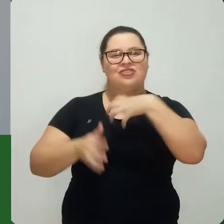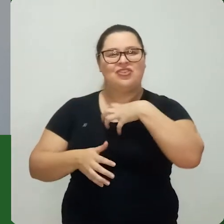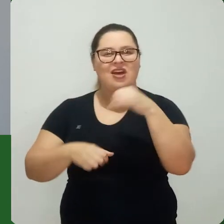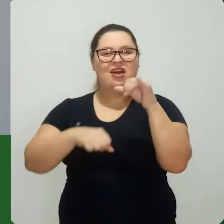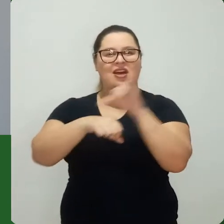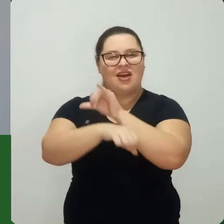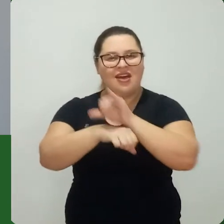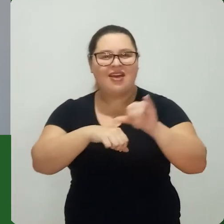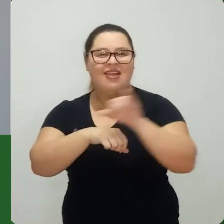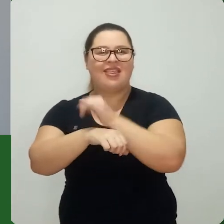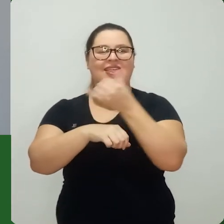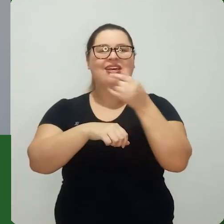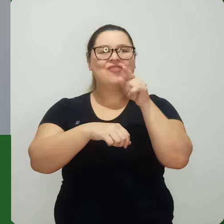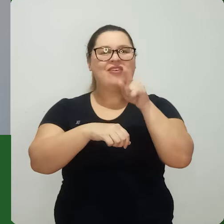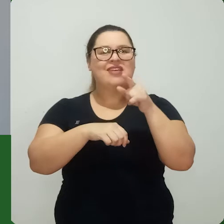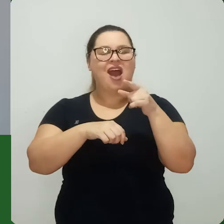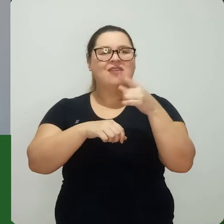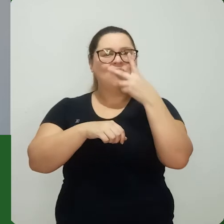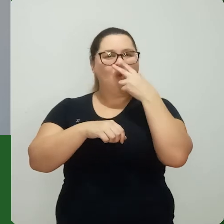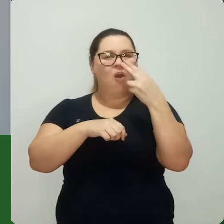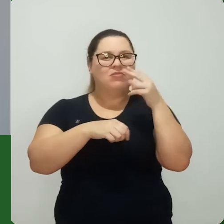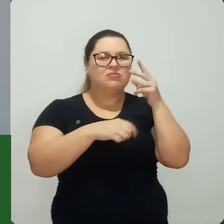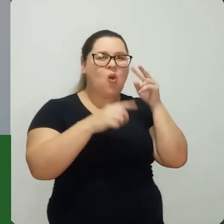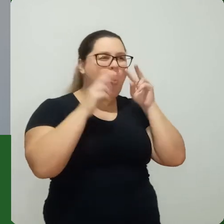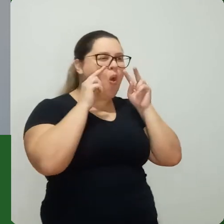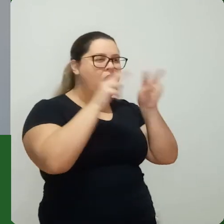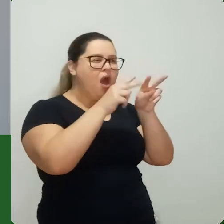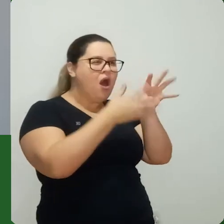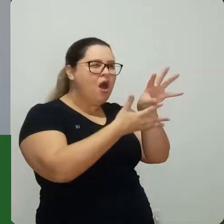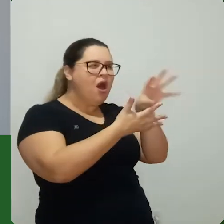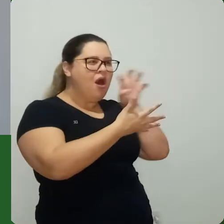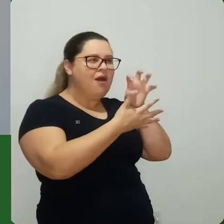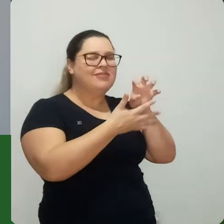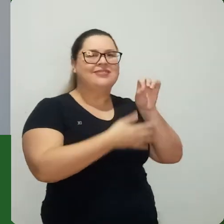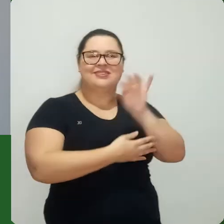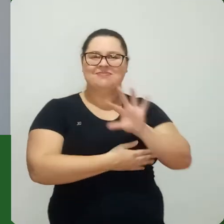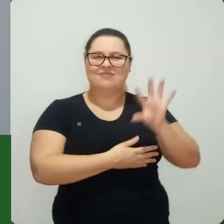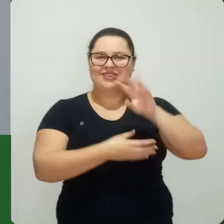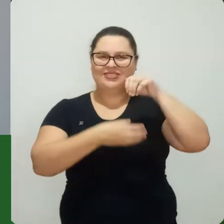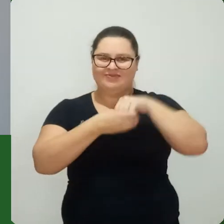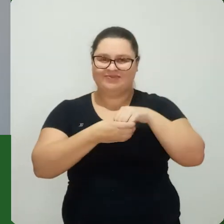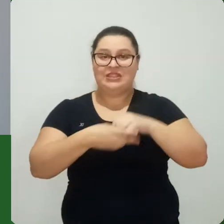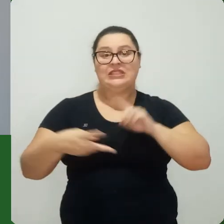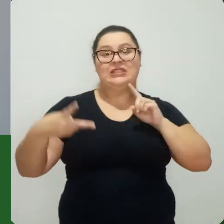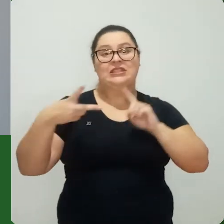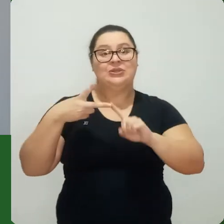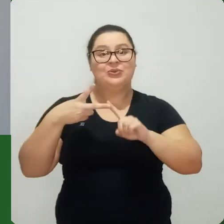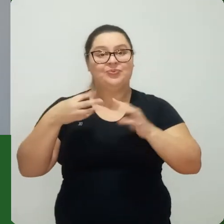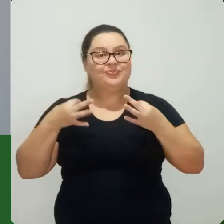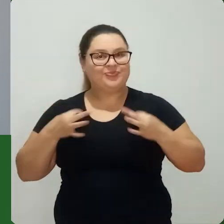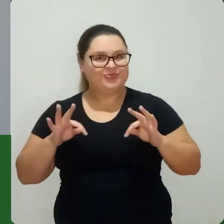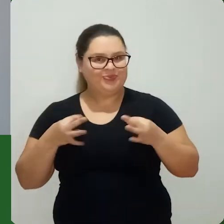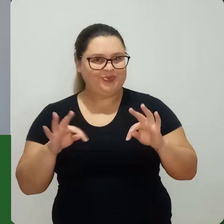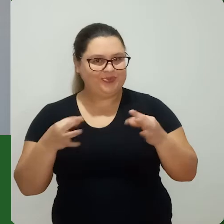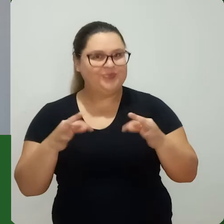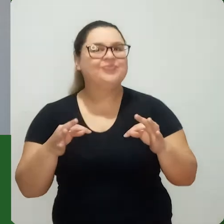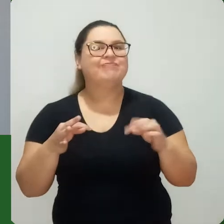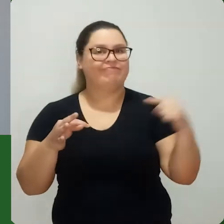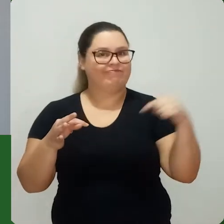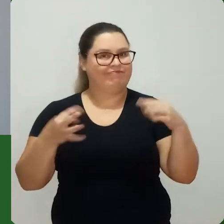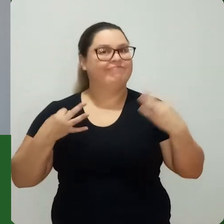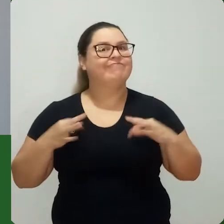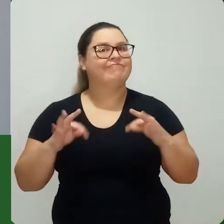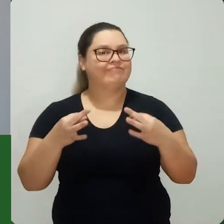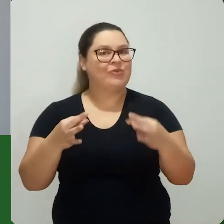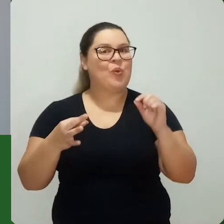vai imprimir o seu próprio olhar à imagem. Segundo elemento, tecnologia. Tecnologia diz respeito ao